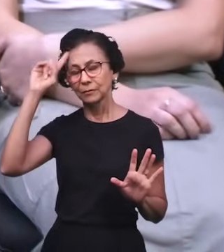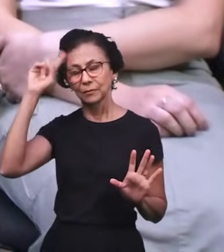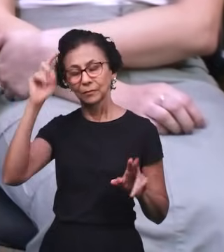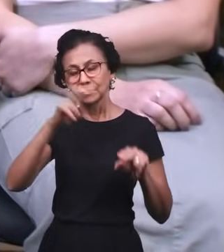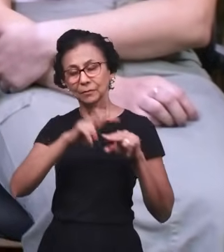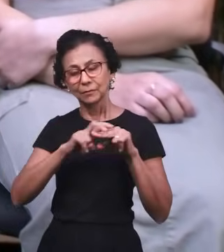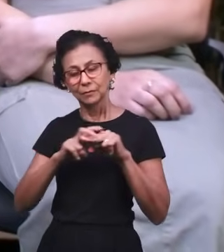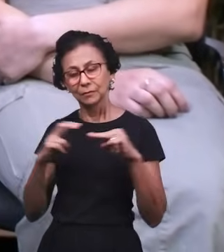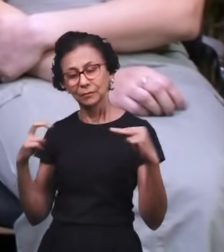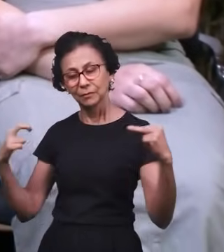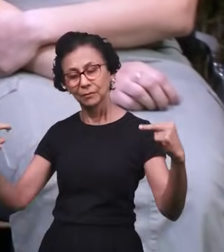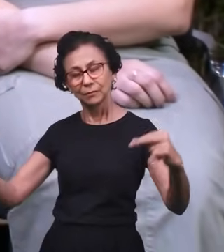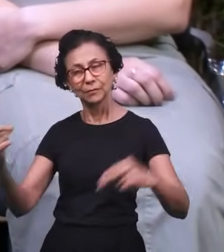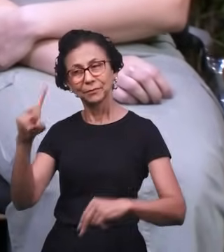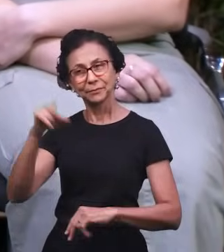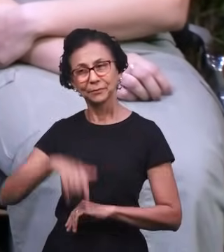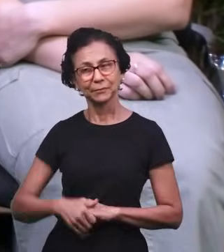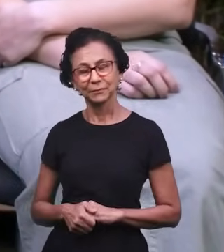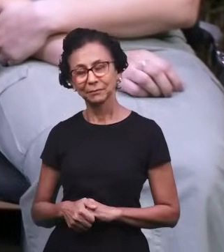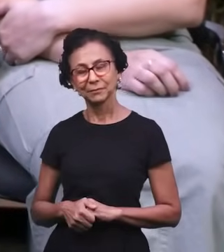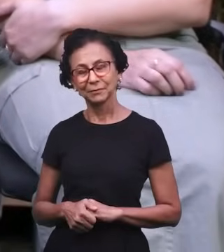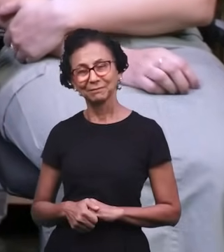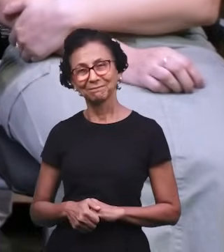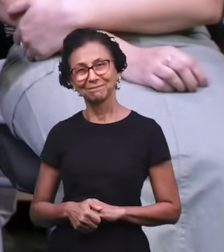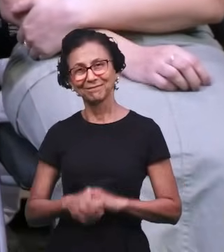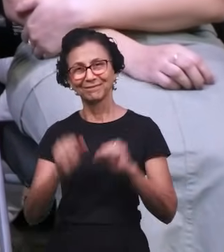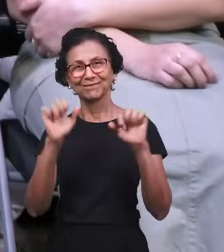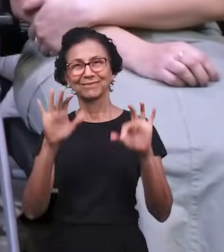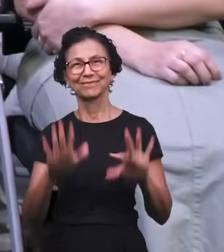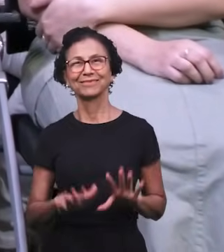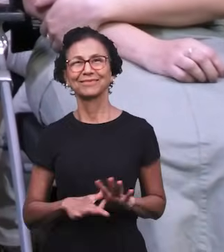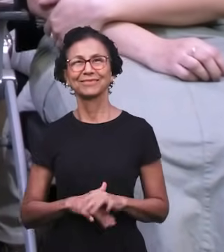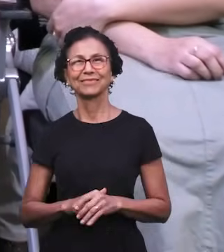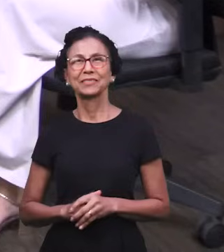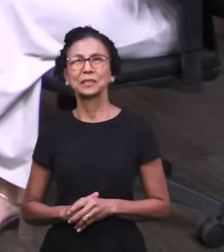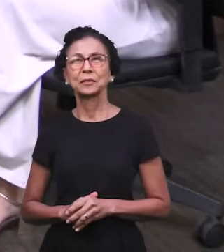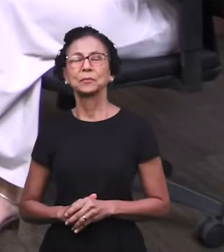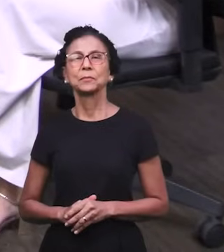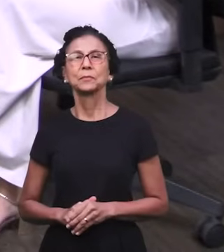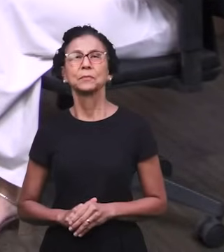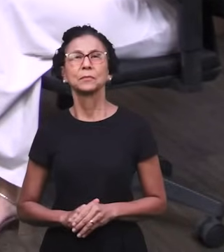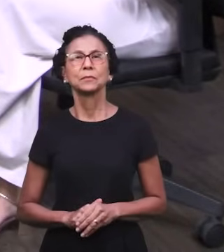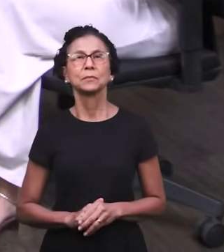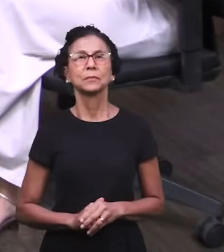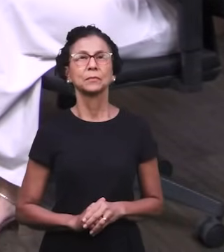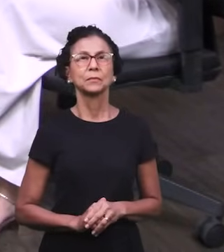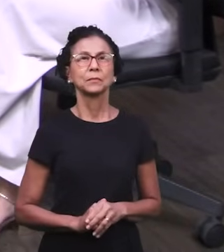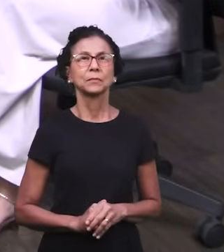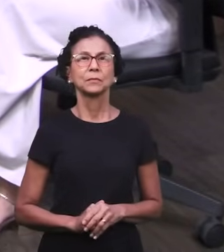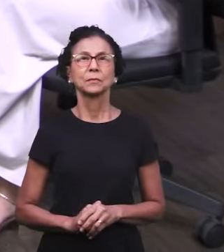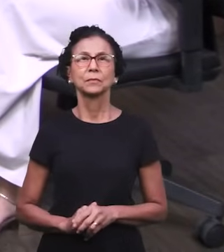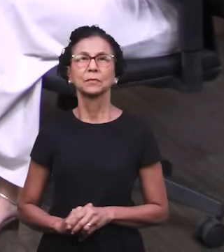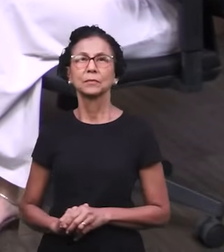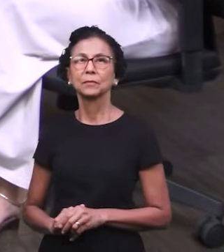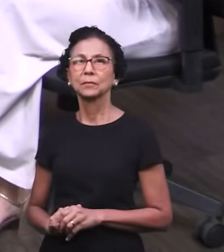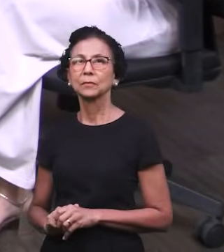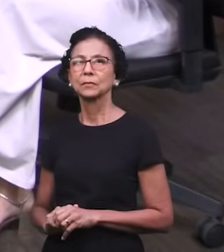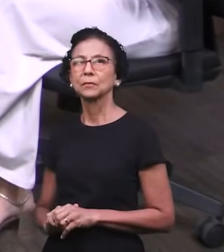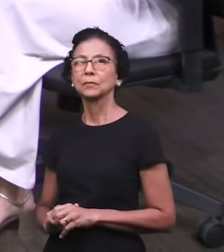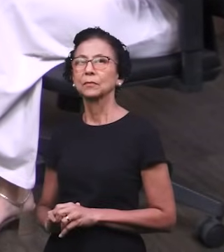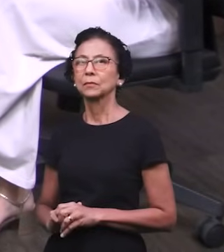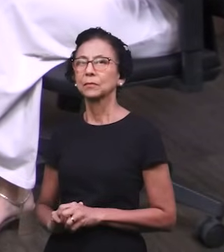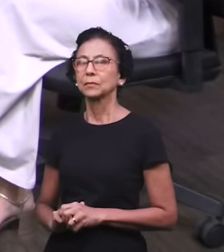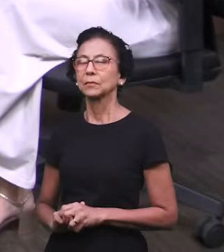Entendeu? É uma bênção. Bom, eu quero me despedir de vocês, então,